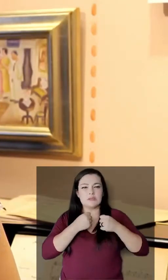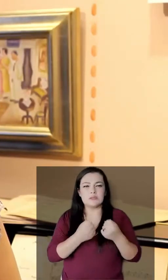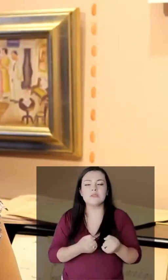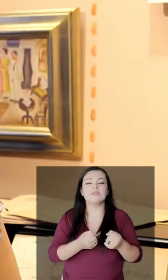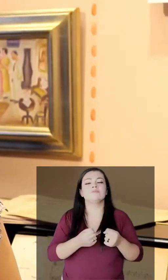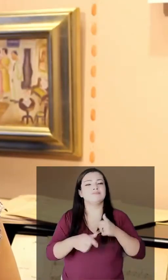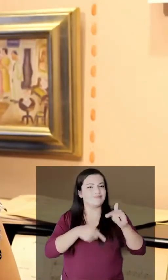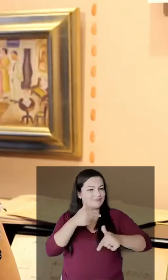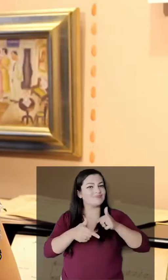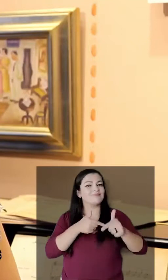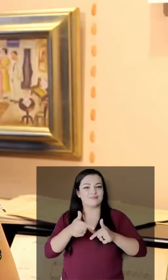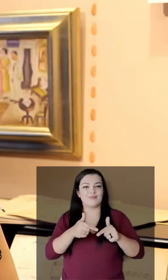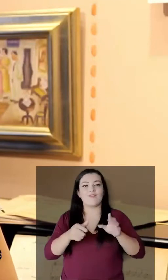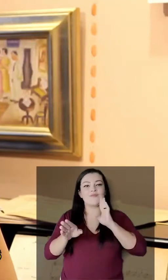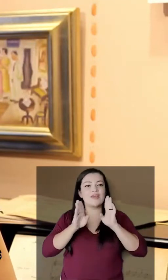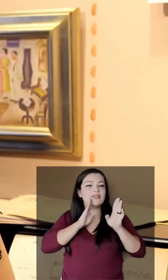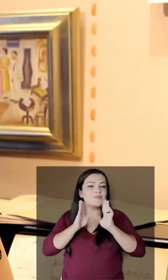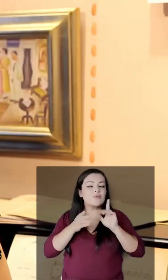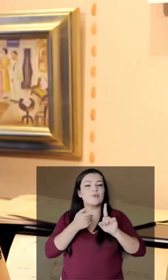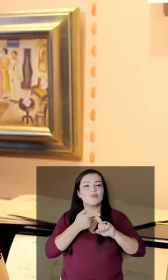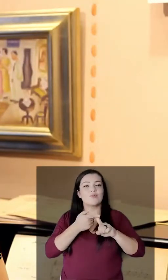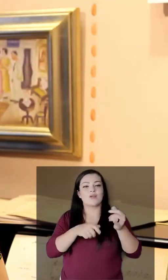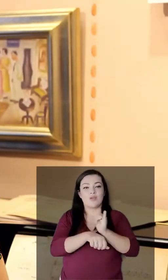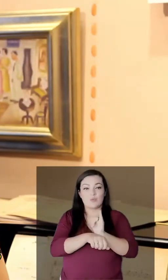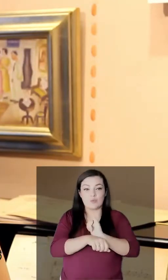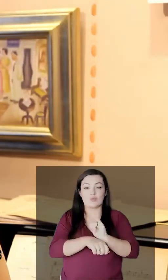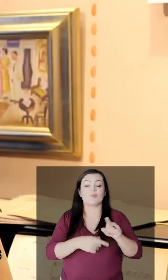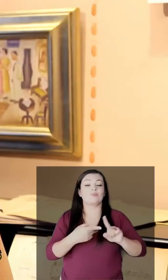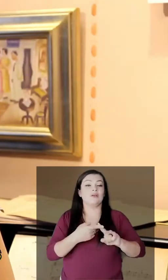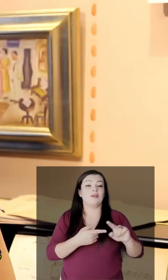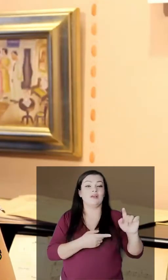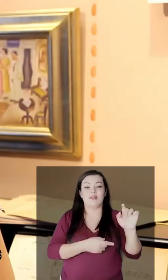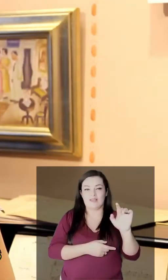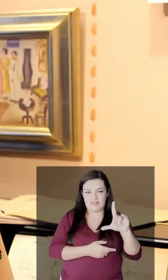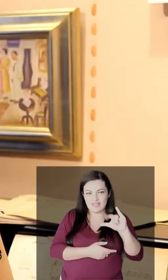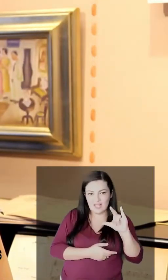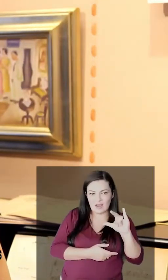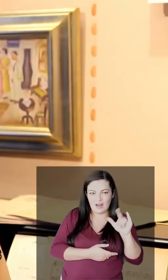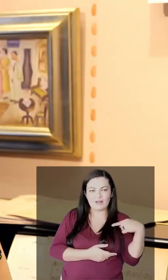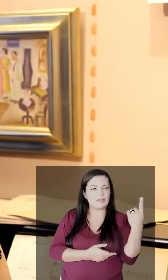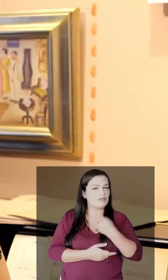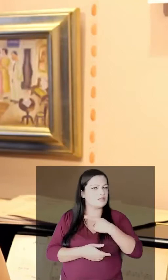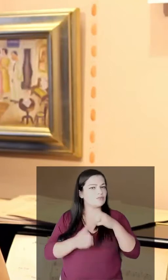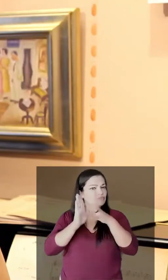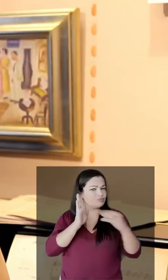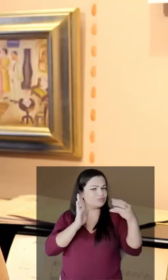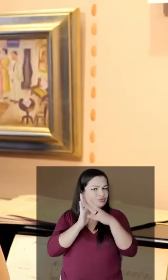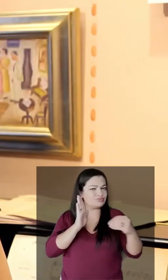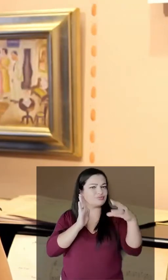museus, Facebook, YouTube e Instagram, para trazer os eixos